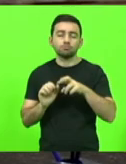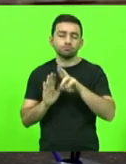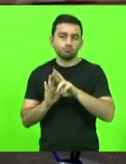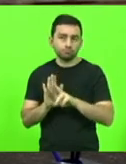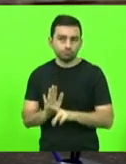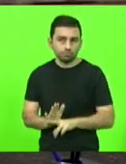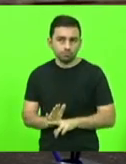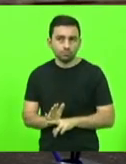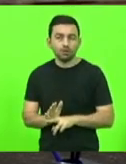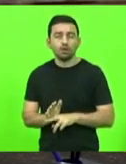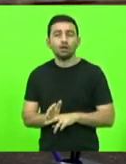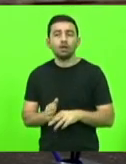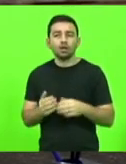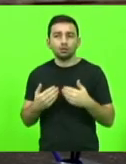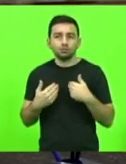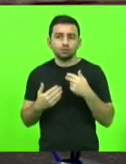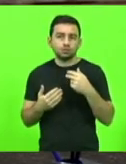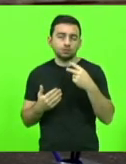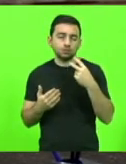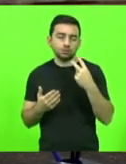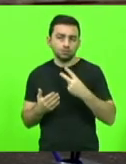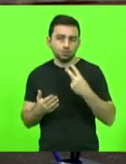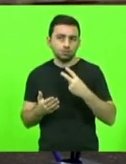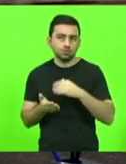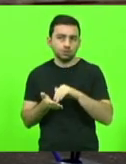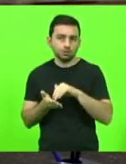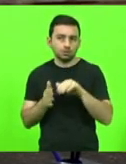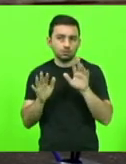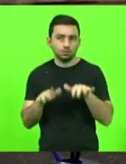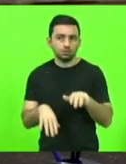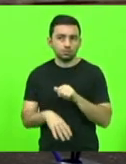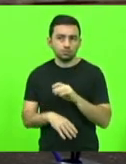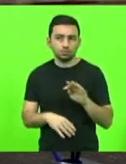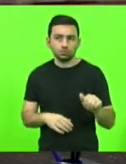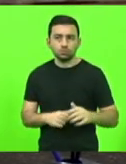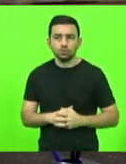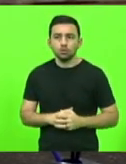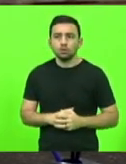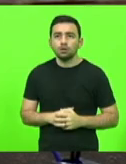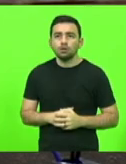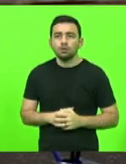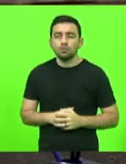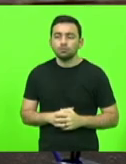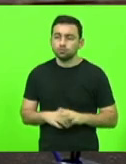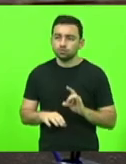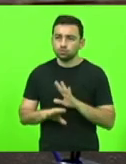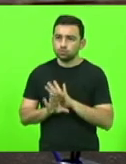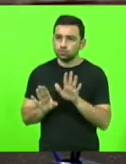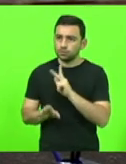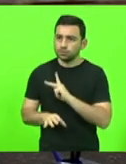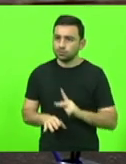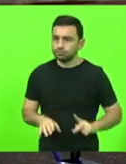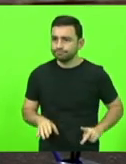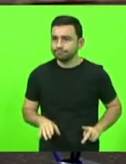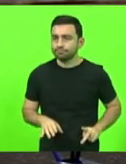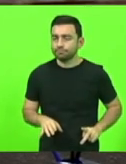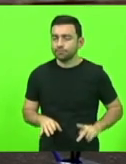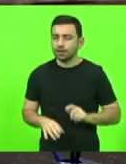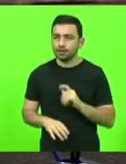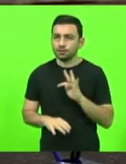constar, o segundo secretário lavrou a presente ata. Eram essas as atas, senhor presidente, deputado Kennedy Nunes.